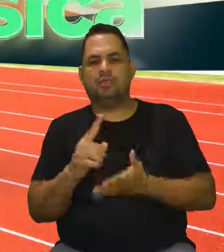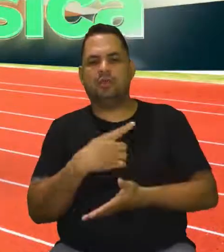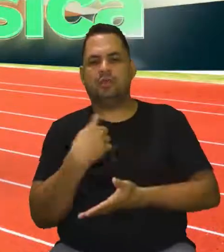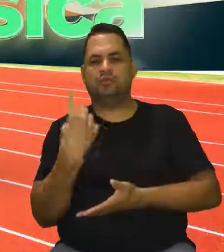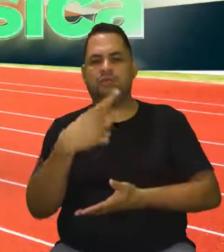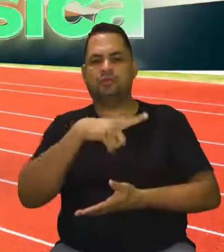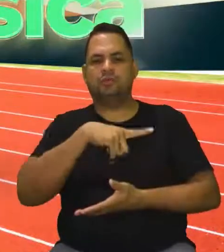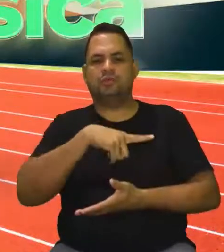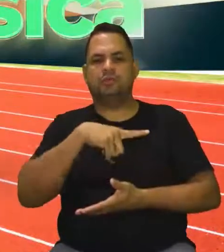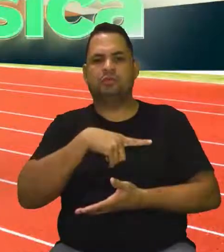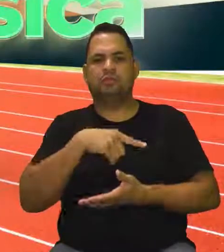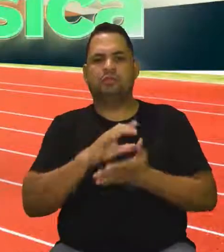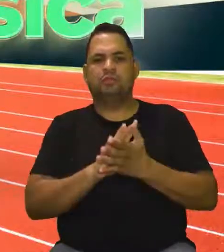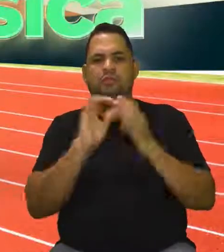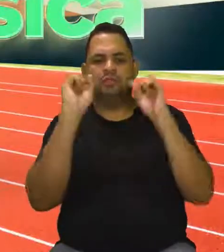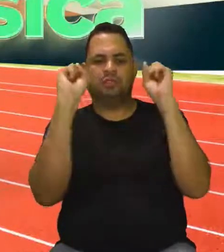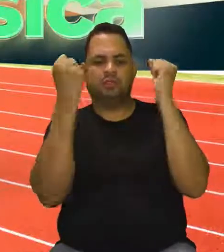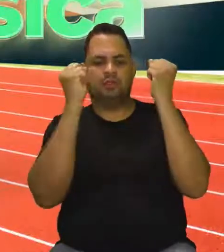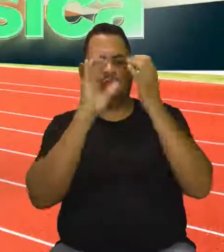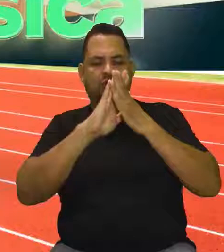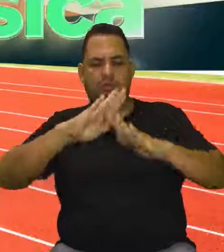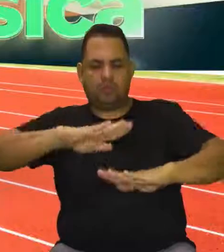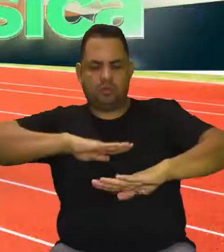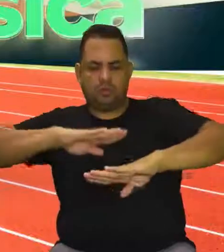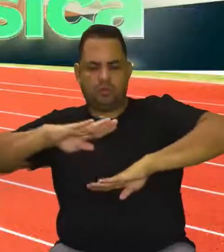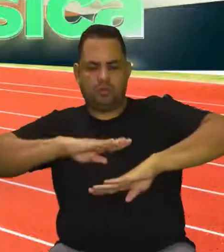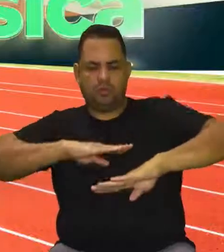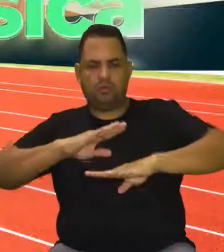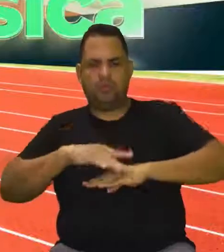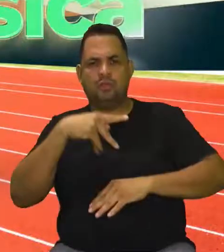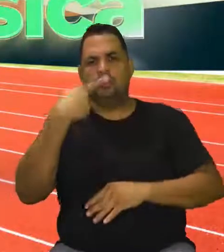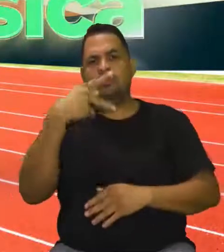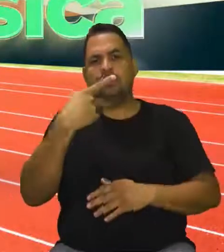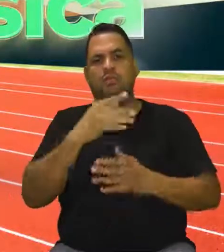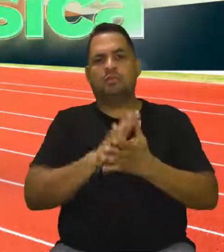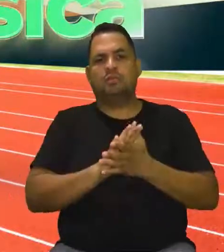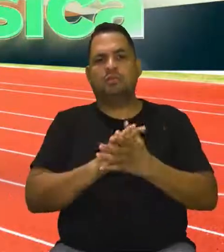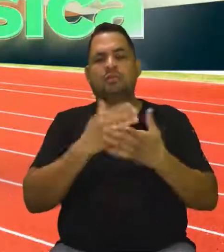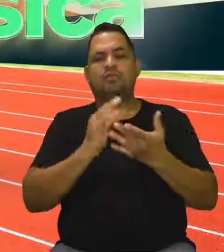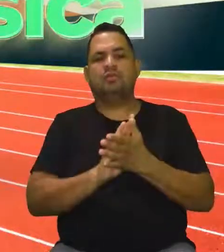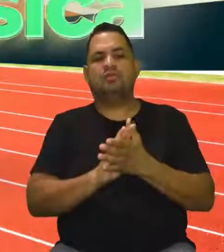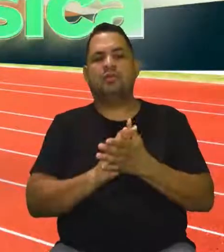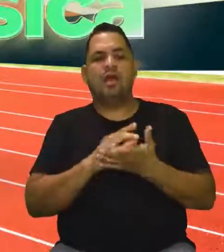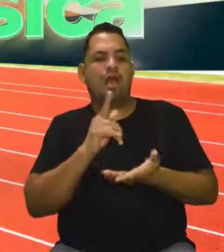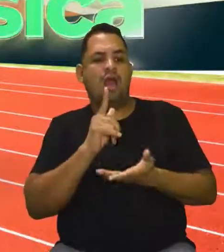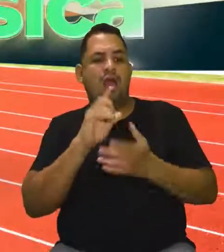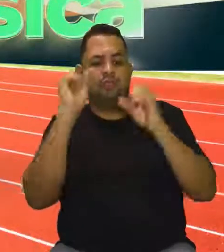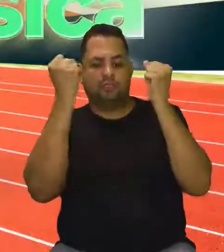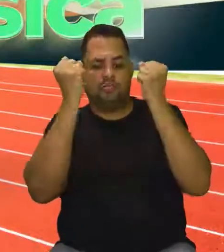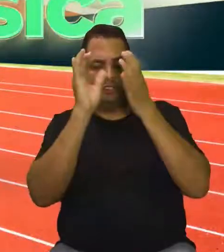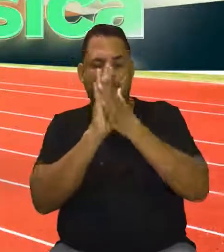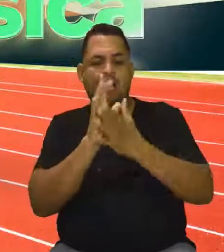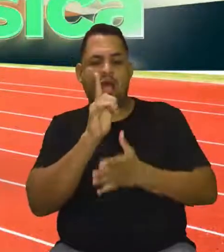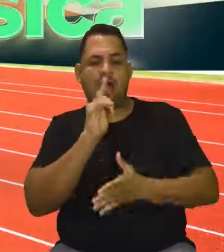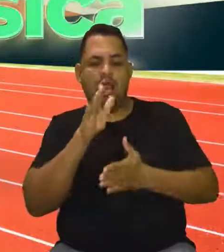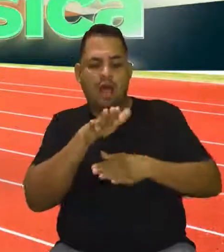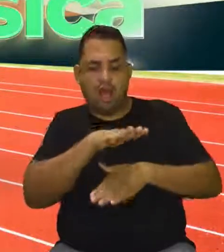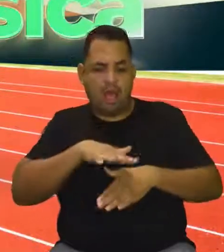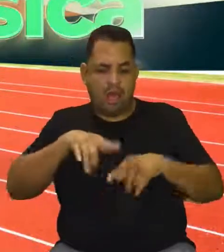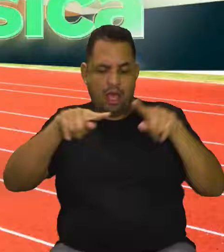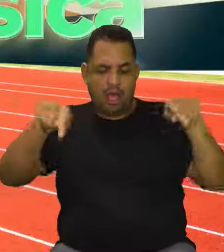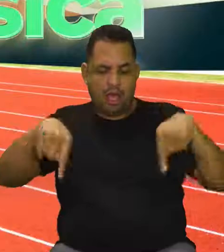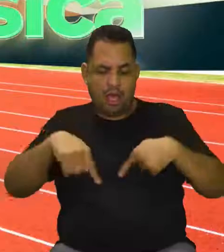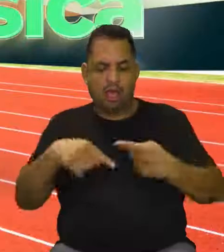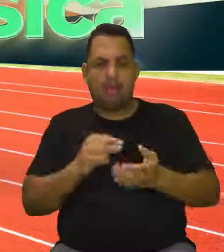também temos a ginástica de condicionamento, que vai falar, por exemplo, da hidroginástica. E aí, para que nós